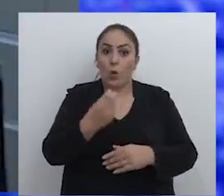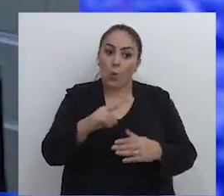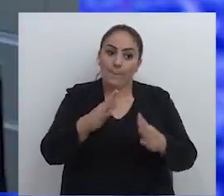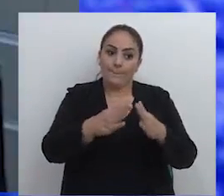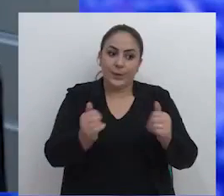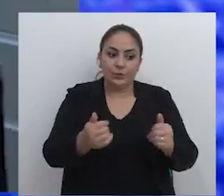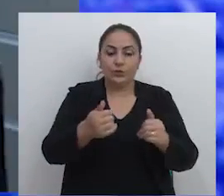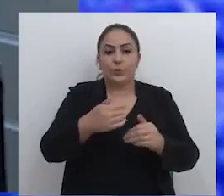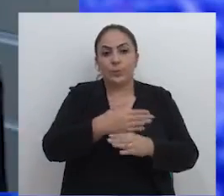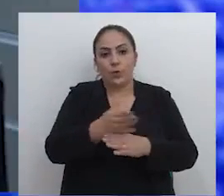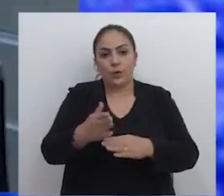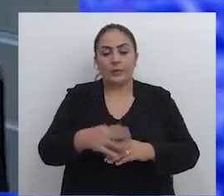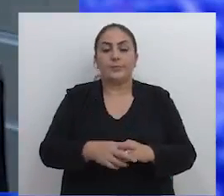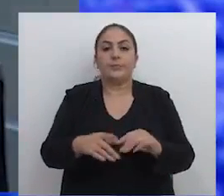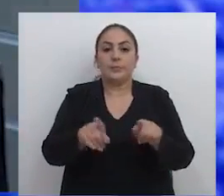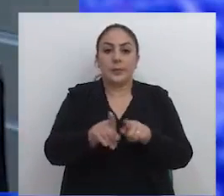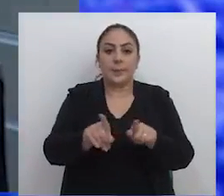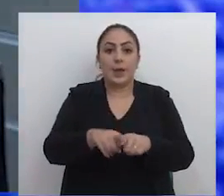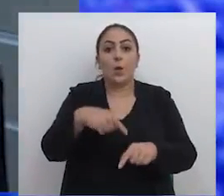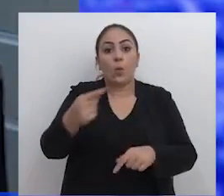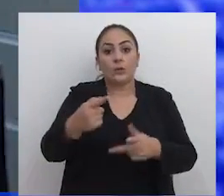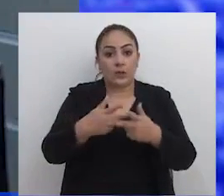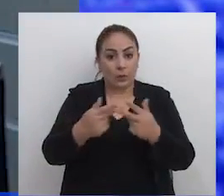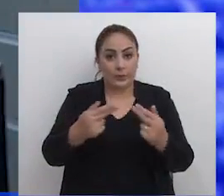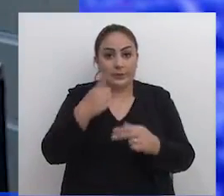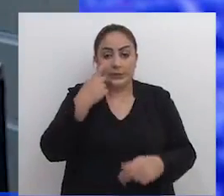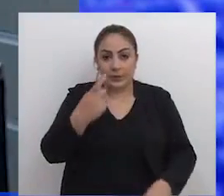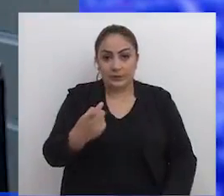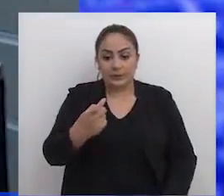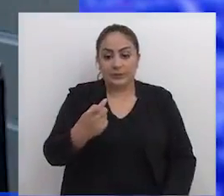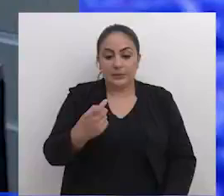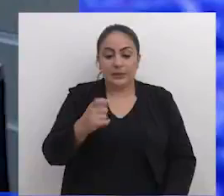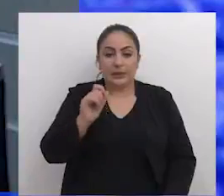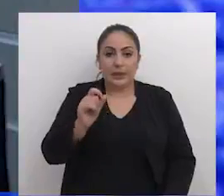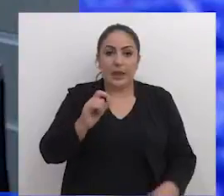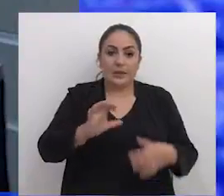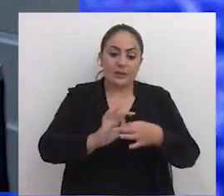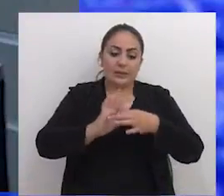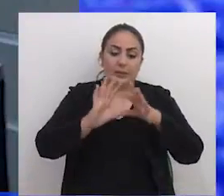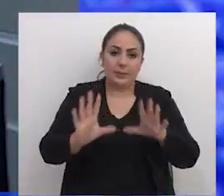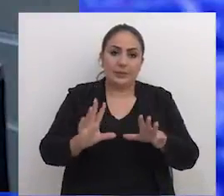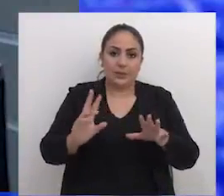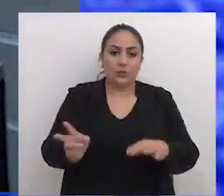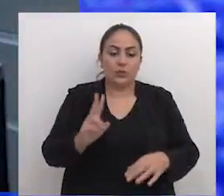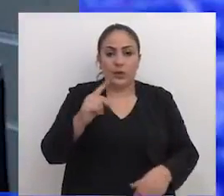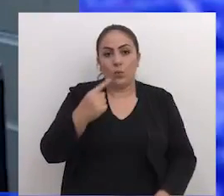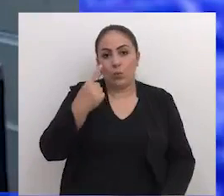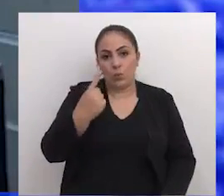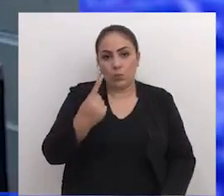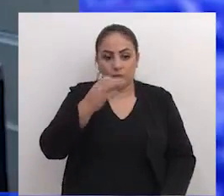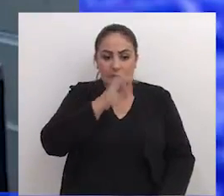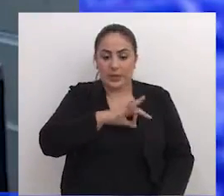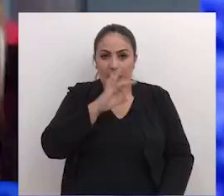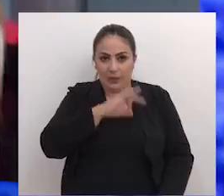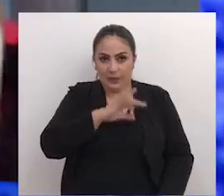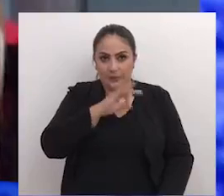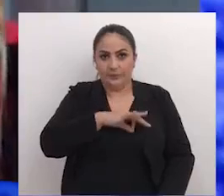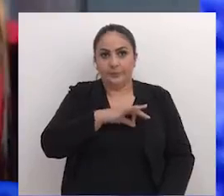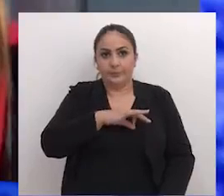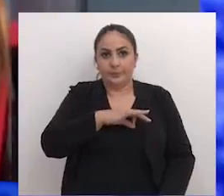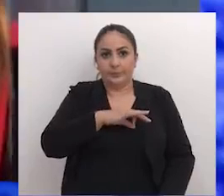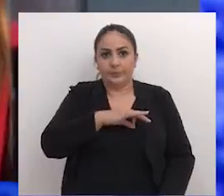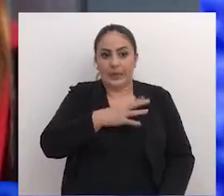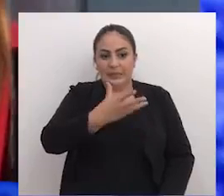prorrogação. E também uma outra situação bem interessante foi a liberação do valor de um salário mínimo para saques